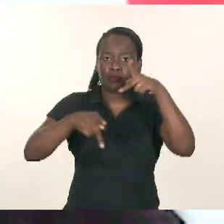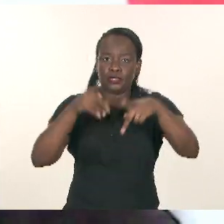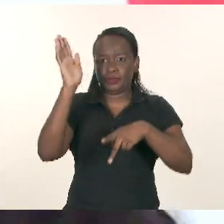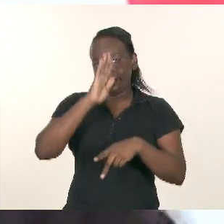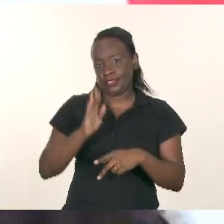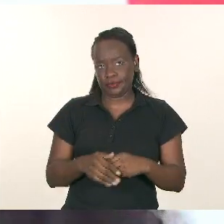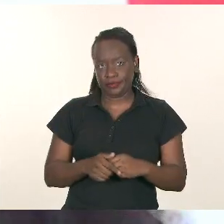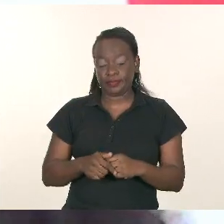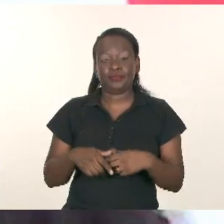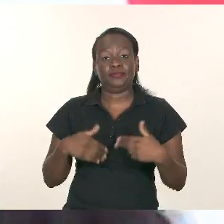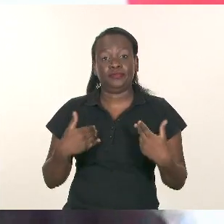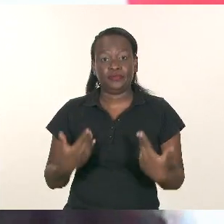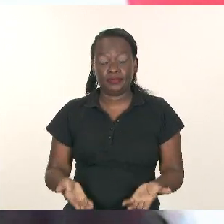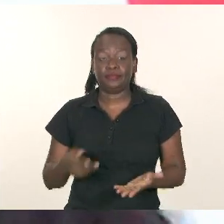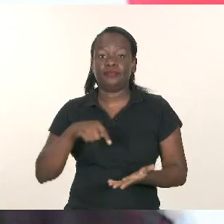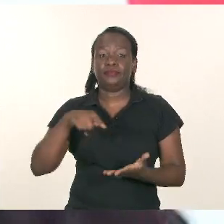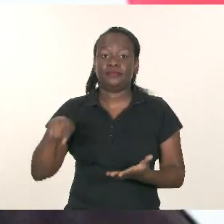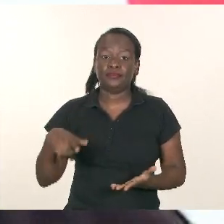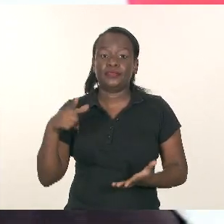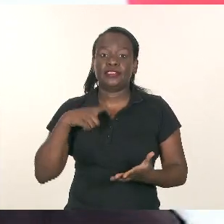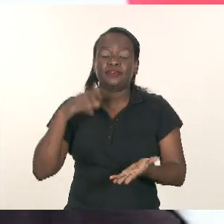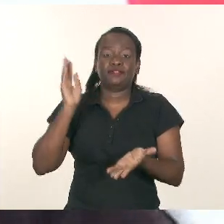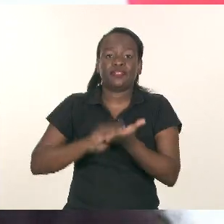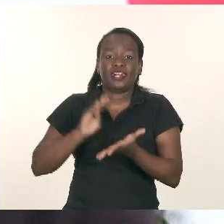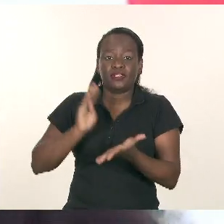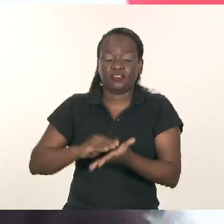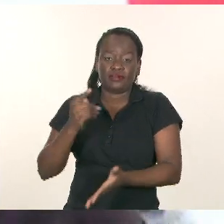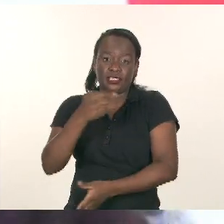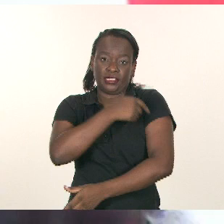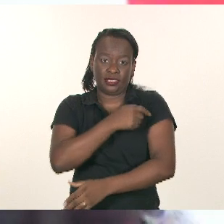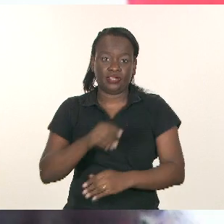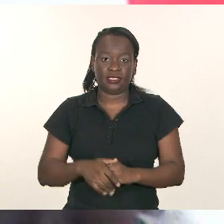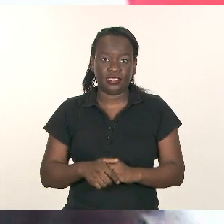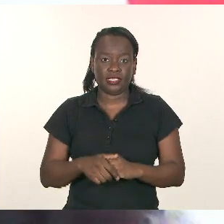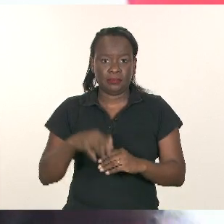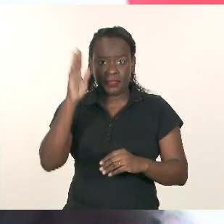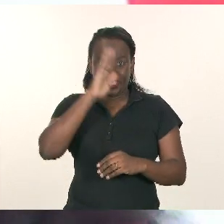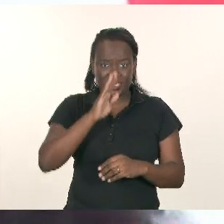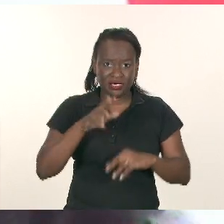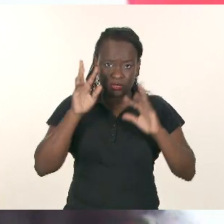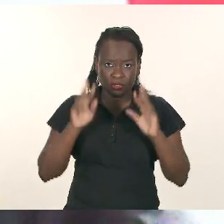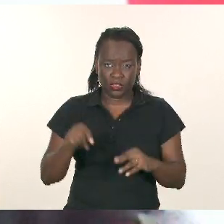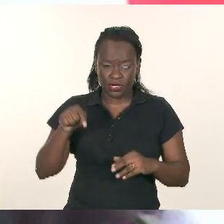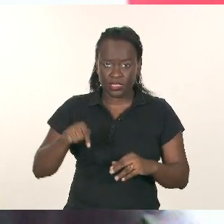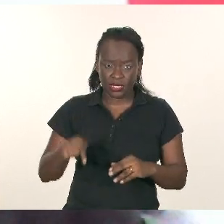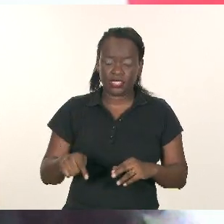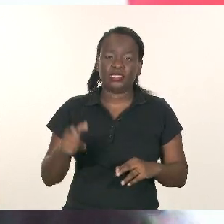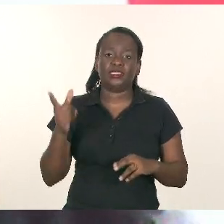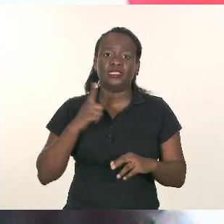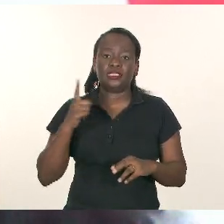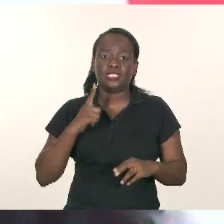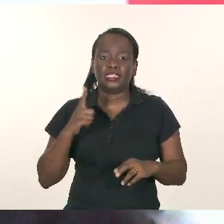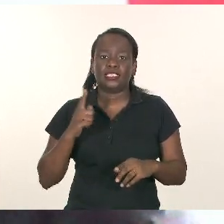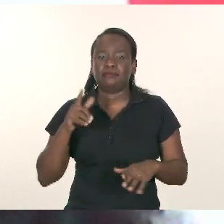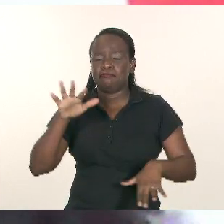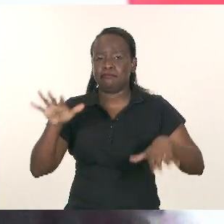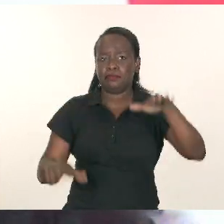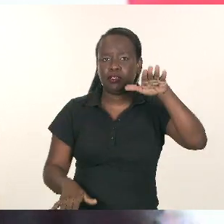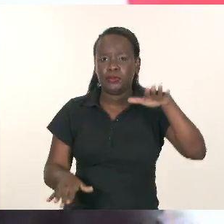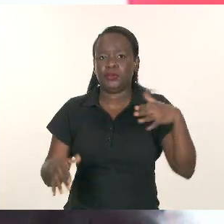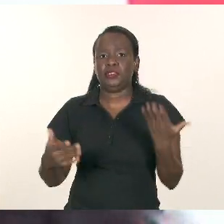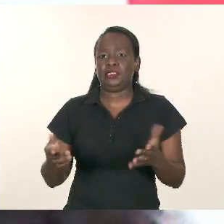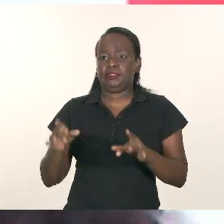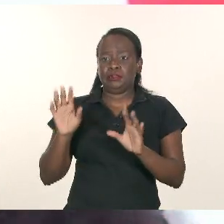brasileira. Ou seja, nós estamos com escassez de vacina. E num país que nem o nosso, marcado pela desigualdade,